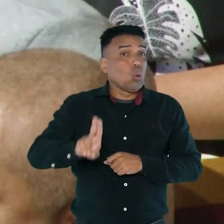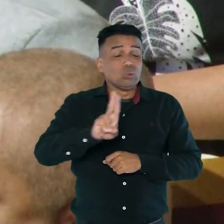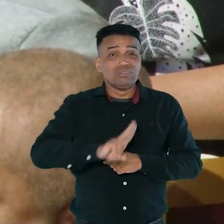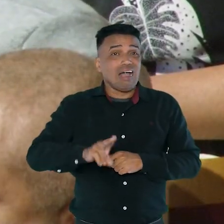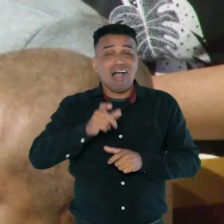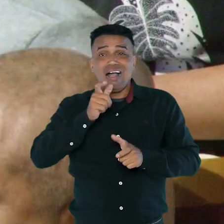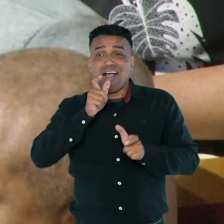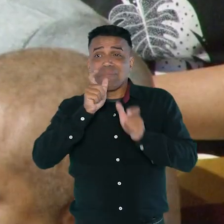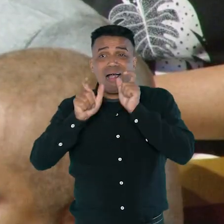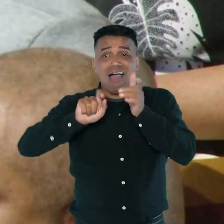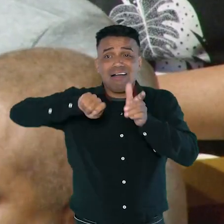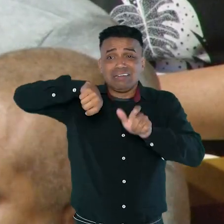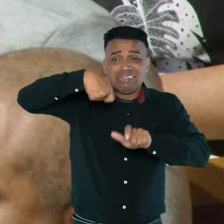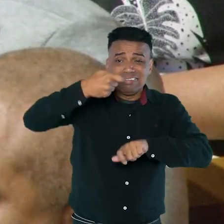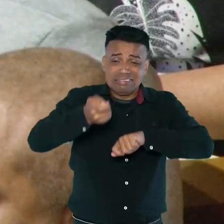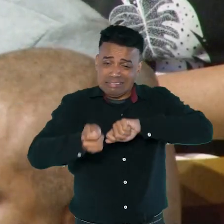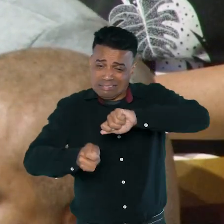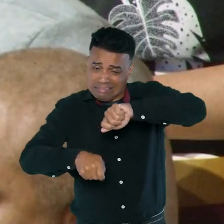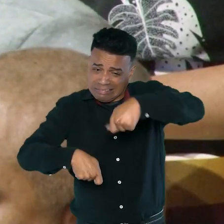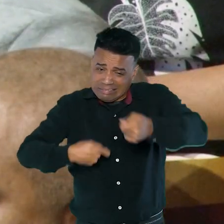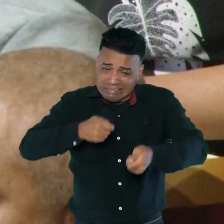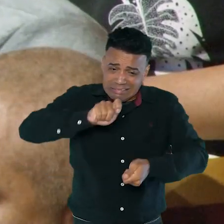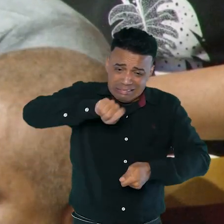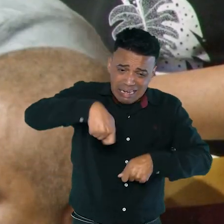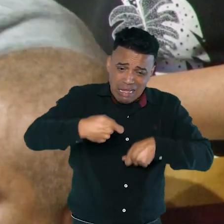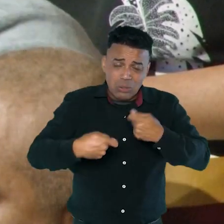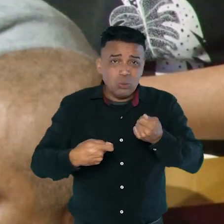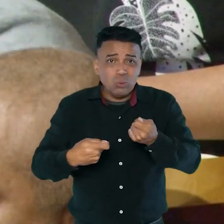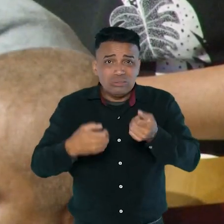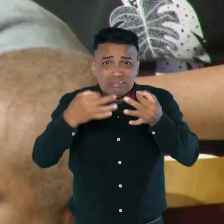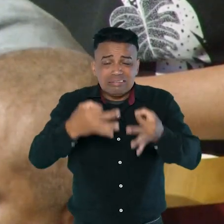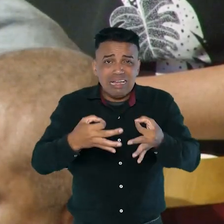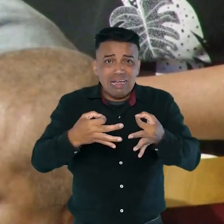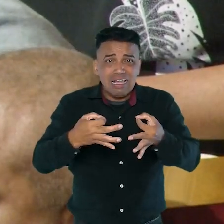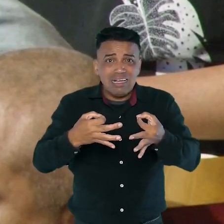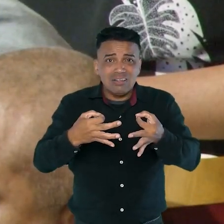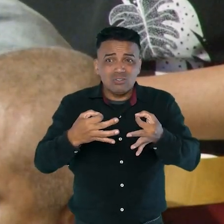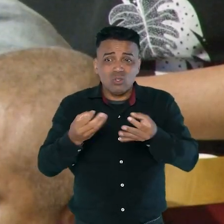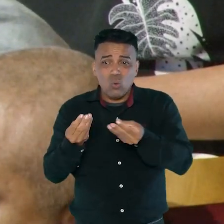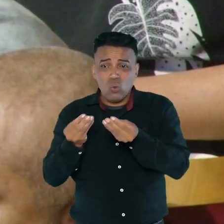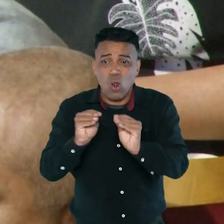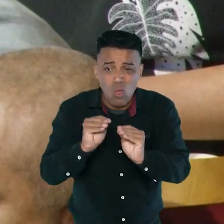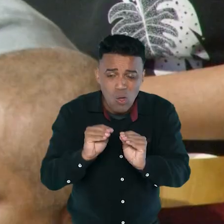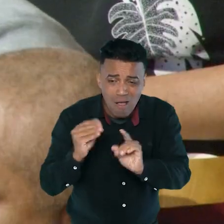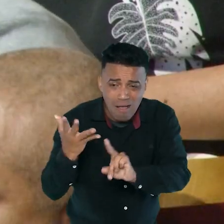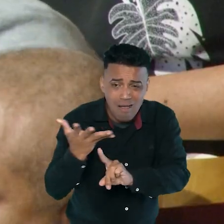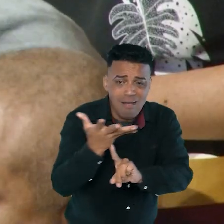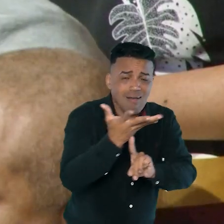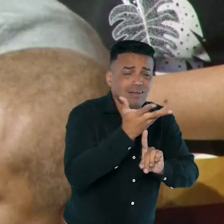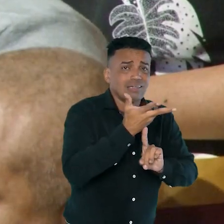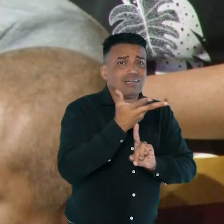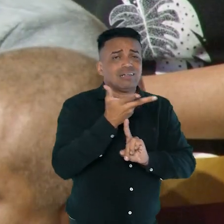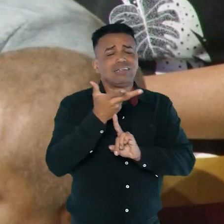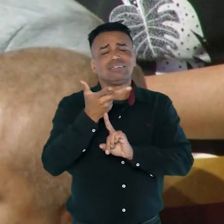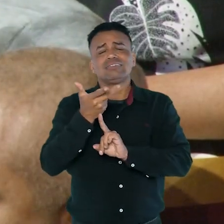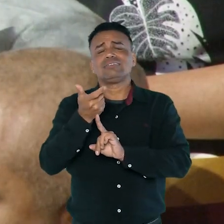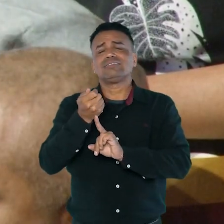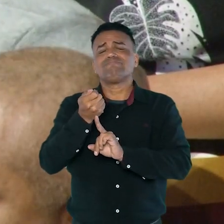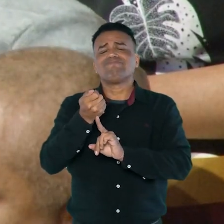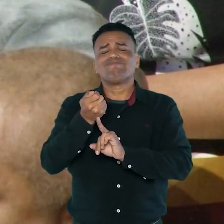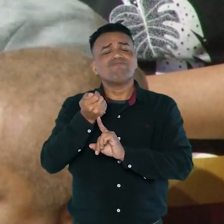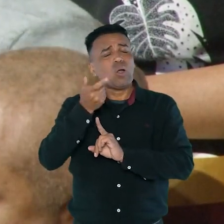usar as palavras corretas, mas quando a gente usa a arte, a gente consegue